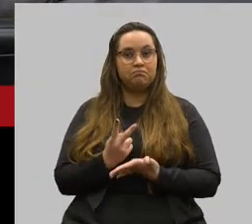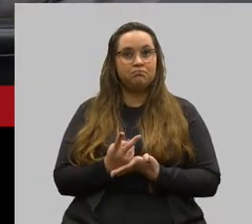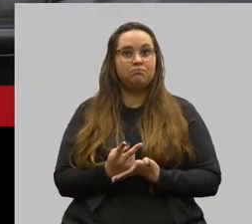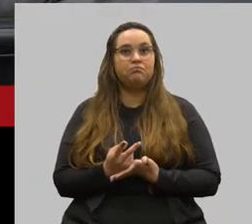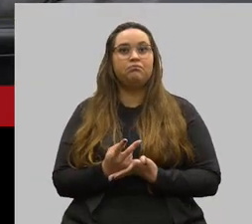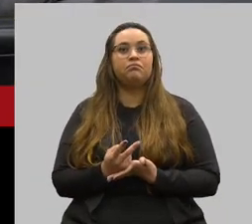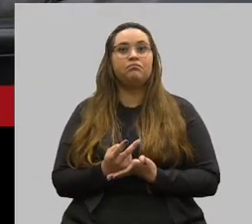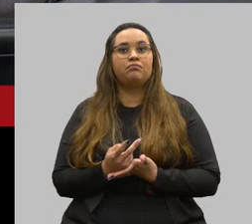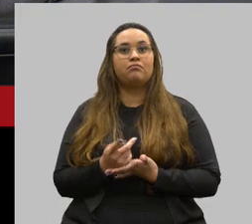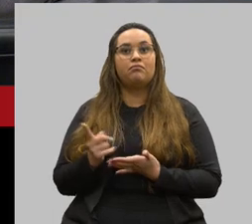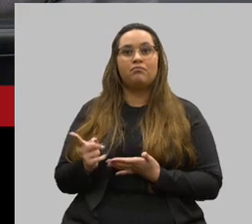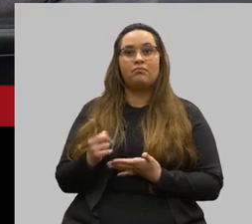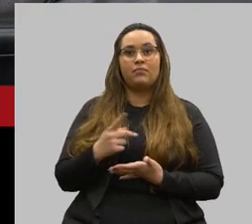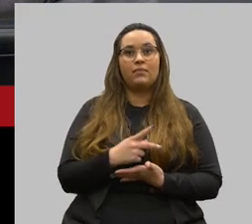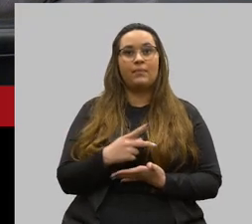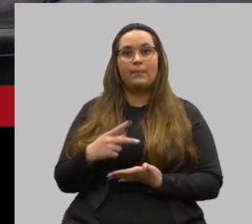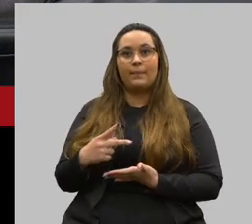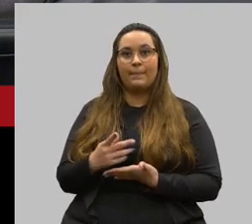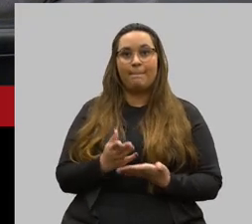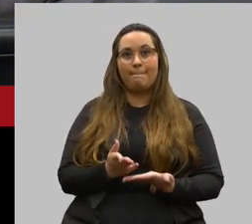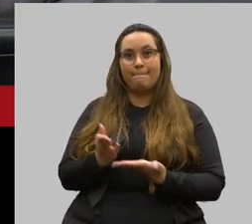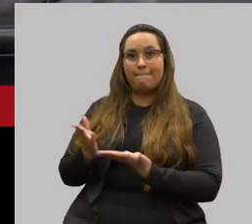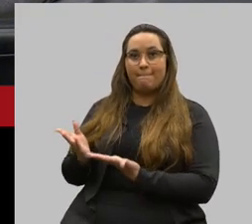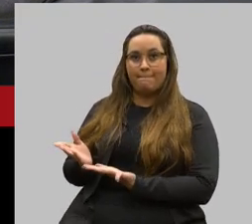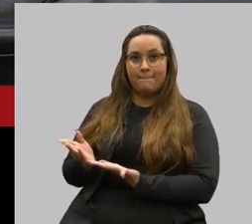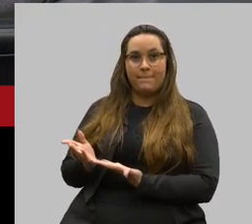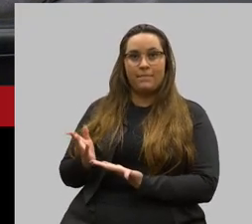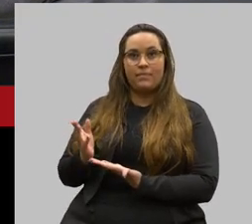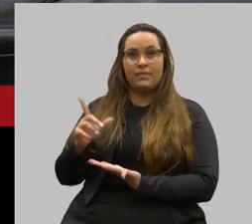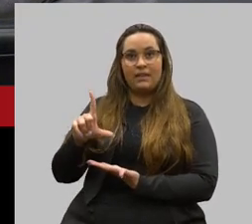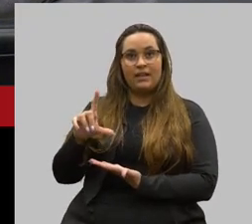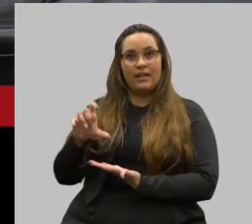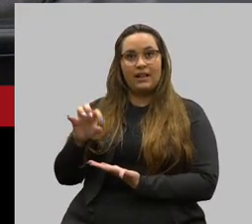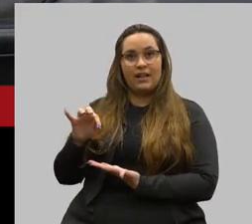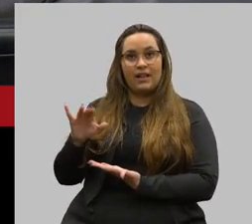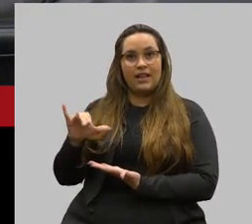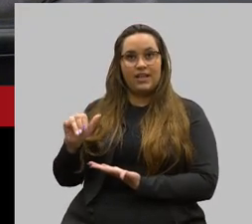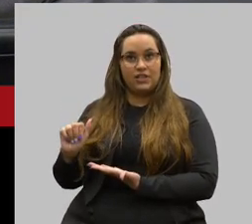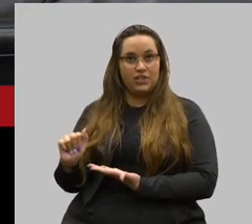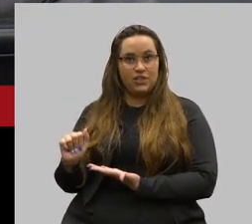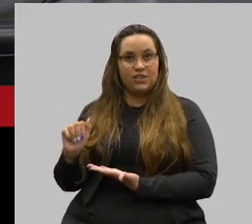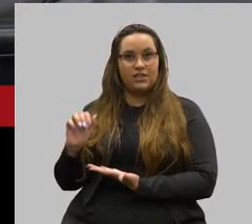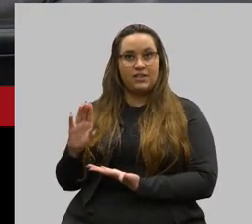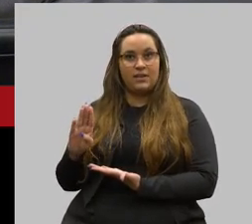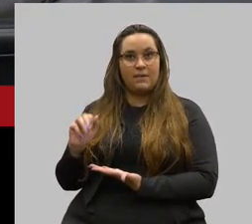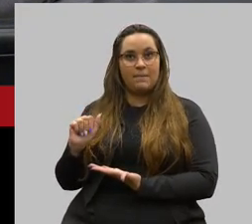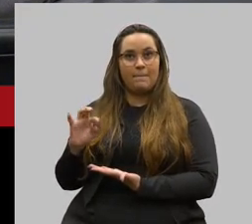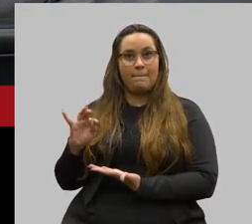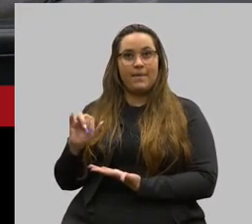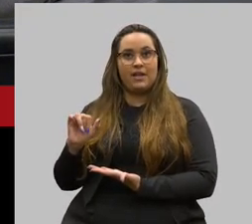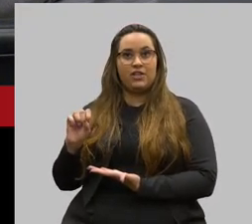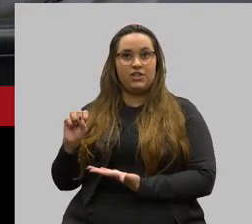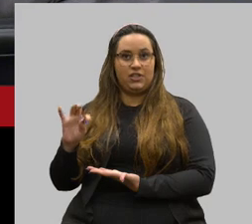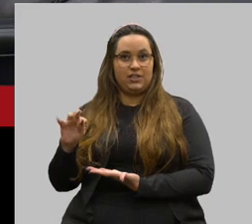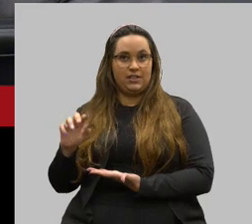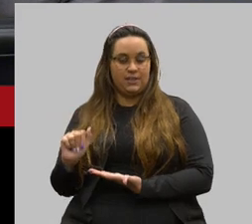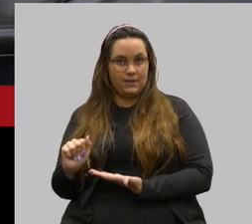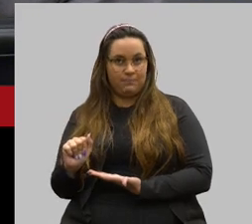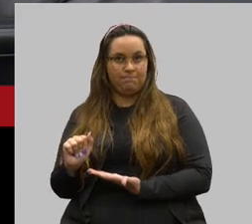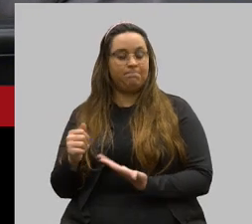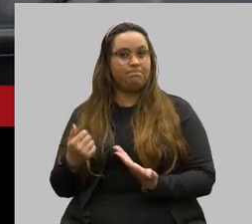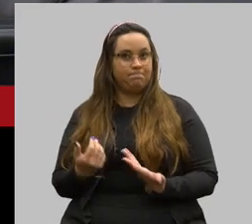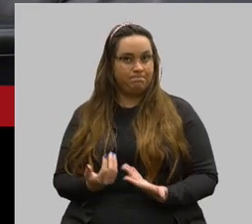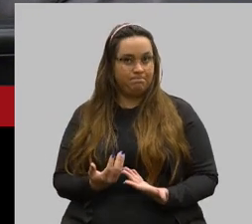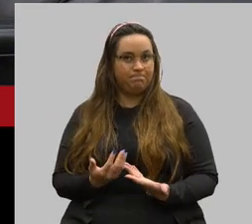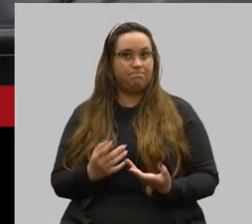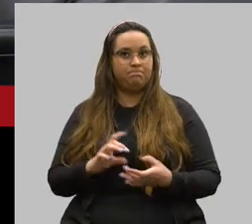presidência vai passar a palavra a excelentíssima senhora D Letícia Batista gambor Reis que disporá